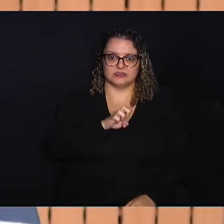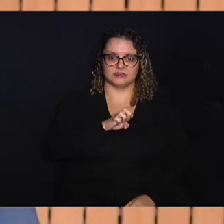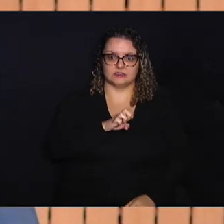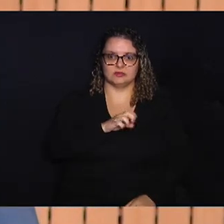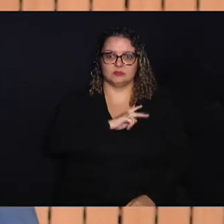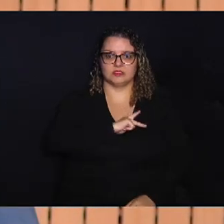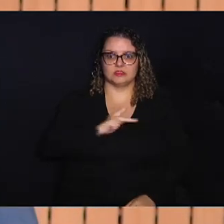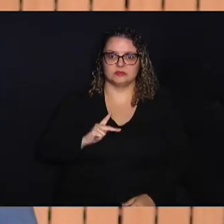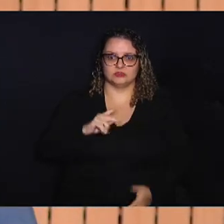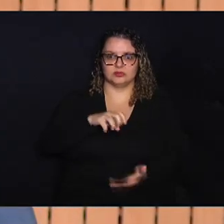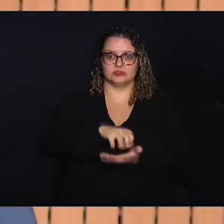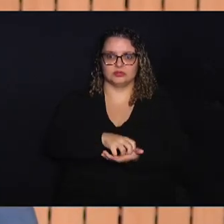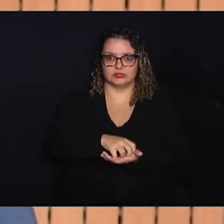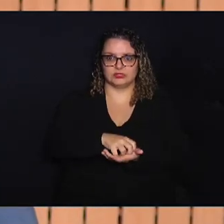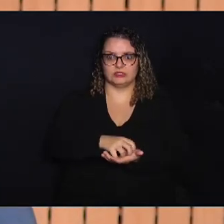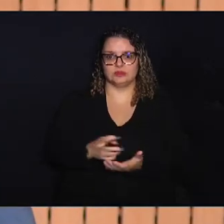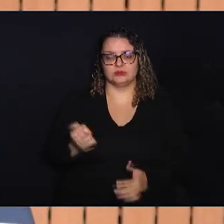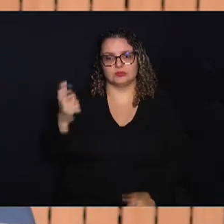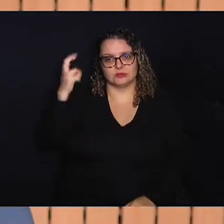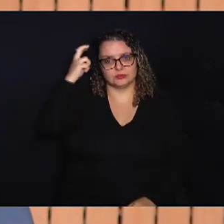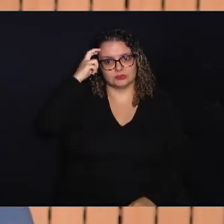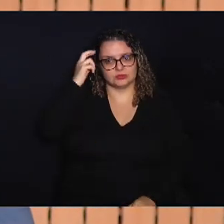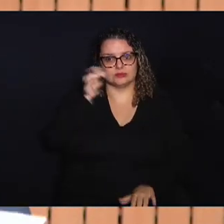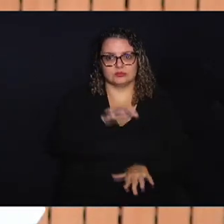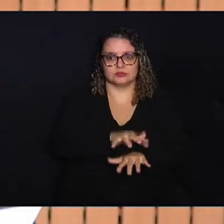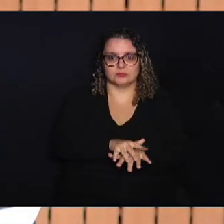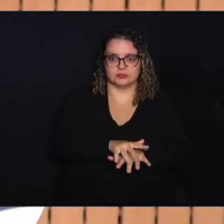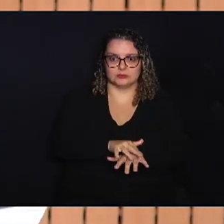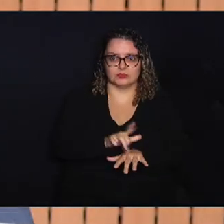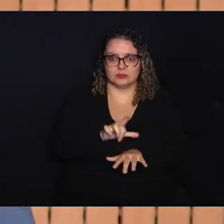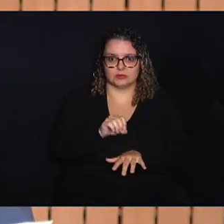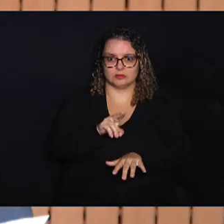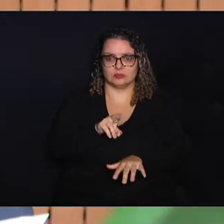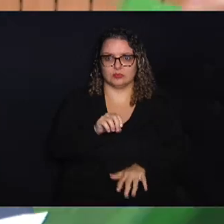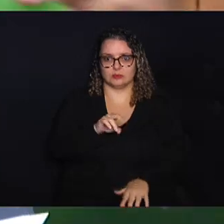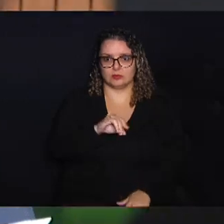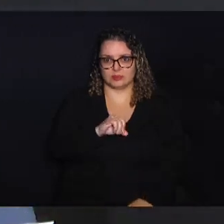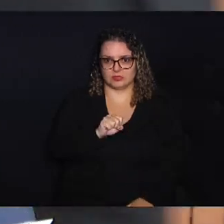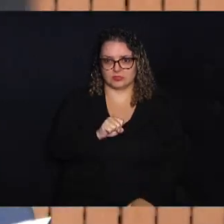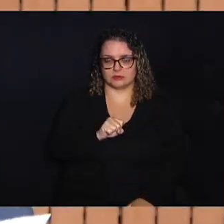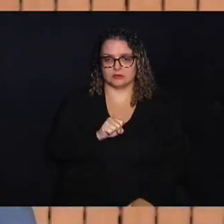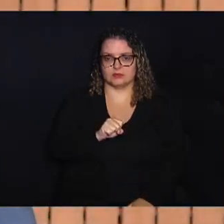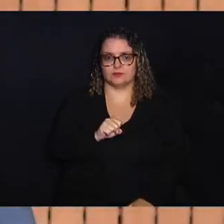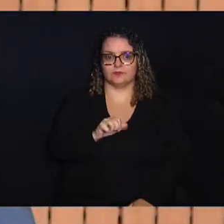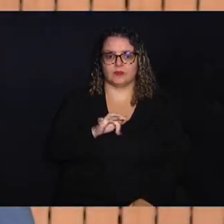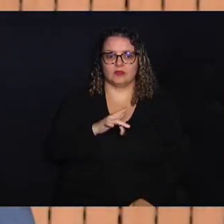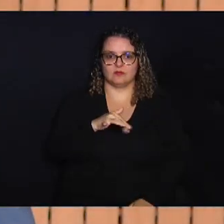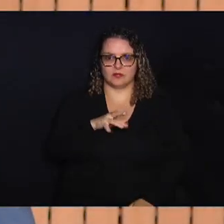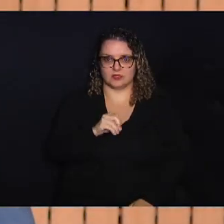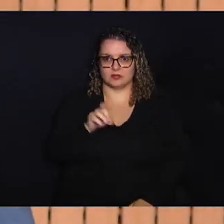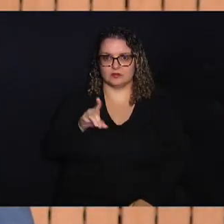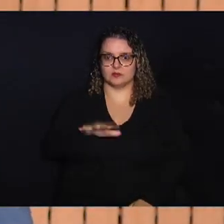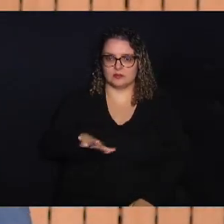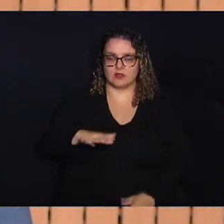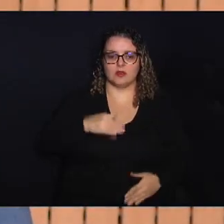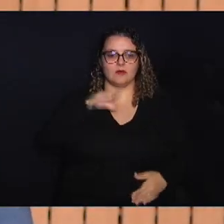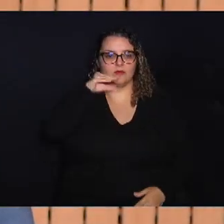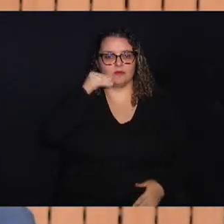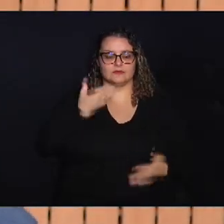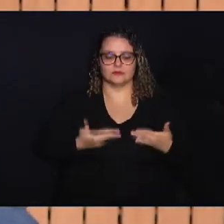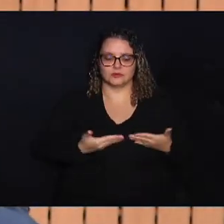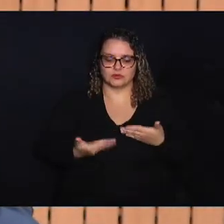do Centro Cultural Luiz Braille, Fernando Canto, sua diretoria, seus